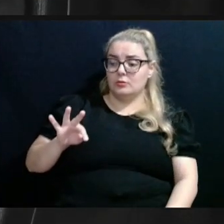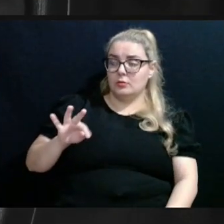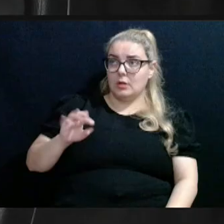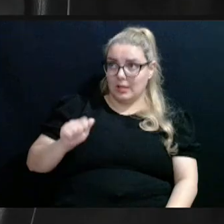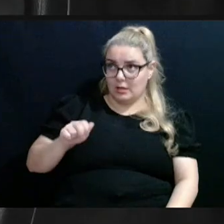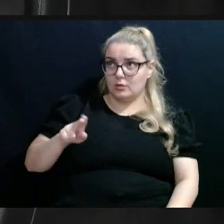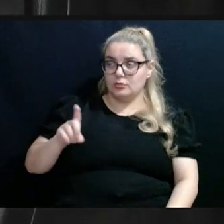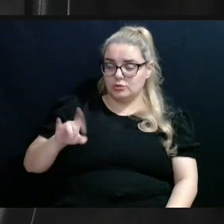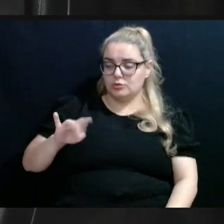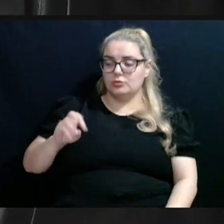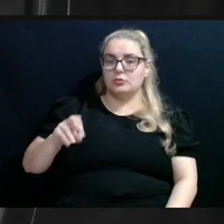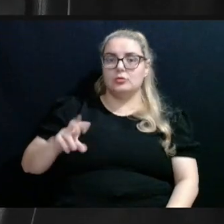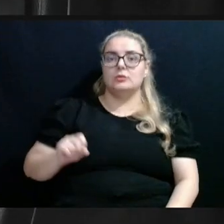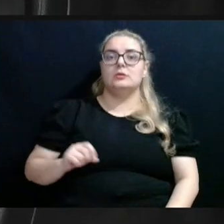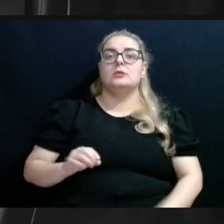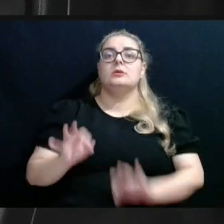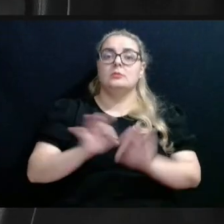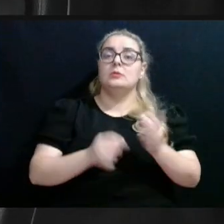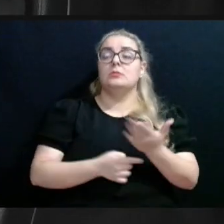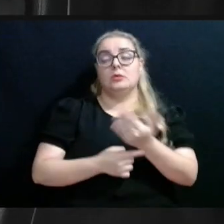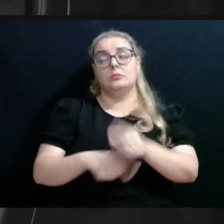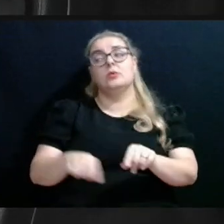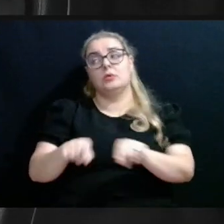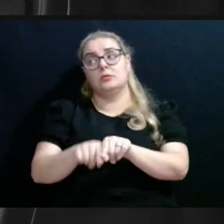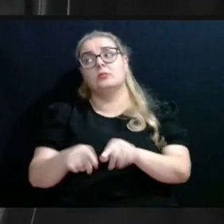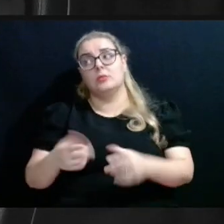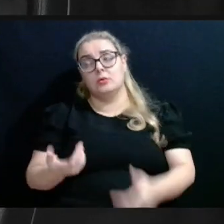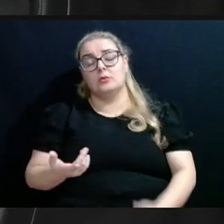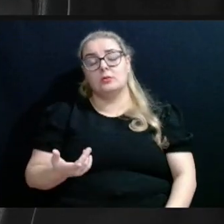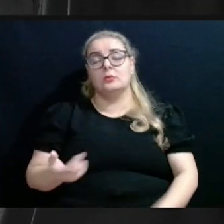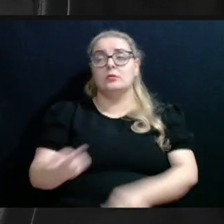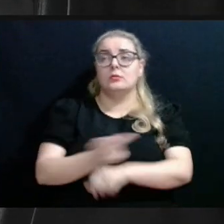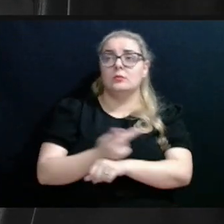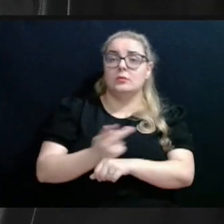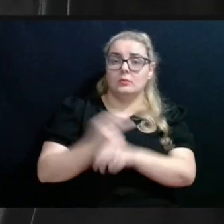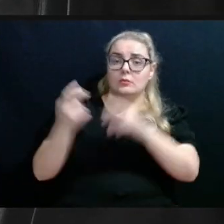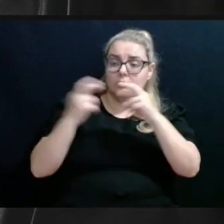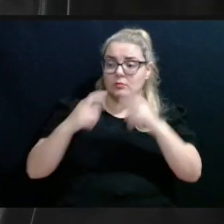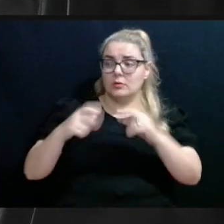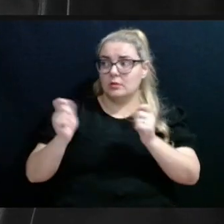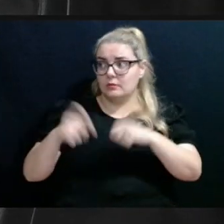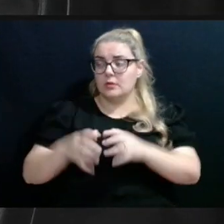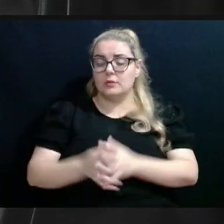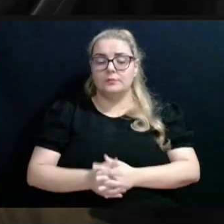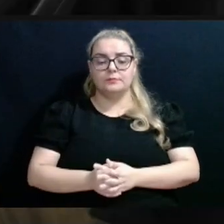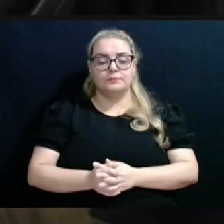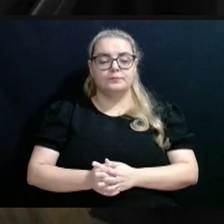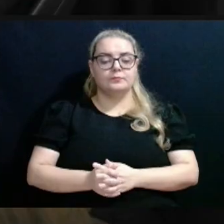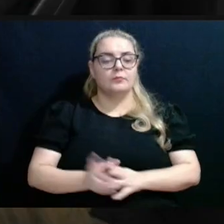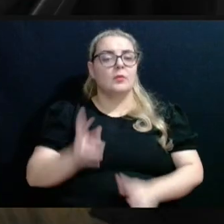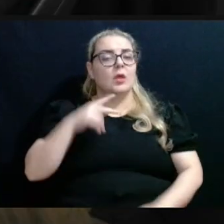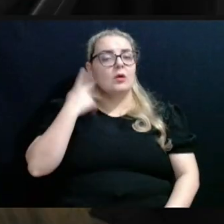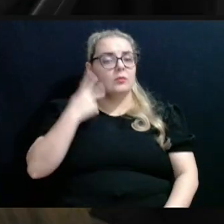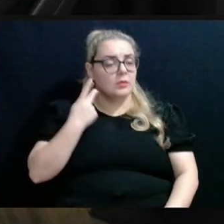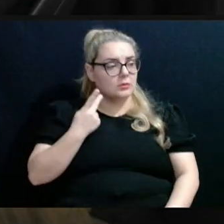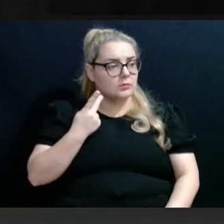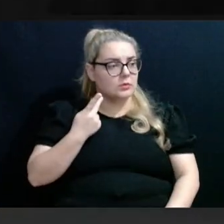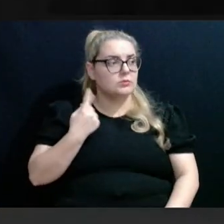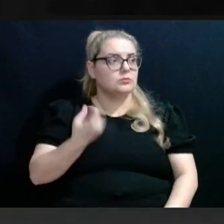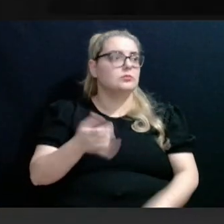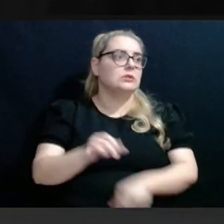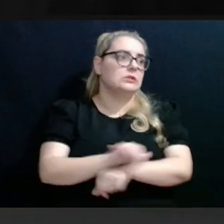preparado tecnologicamente também para que busque uma fiscalização mais eficaz. Vereador, uma das ferramentas aqui